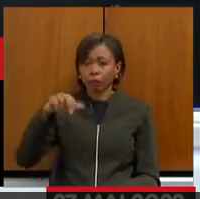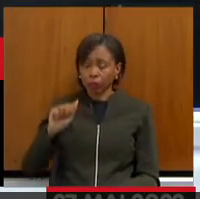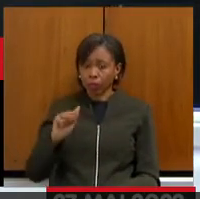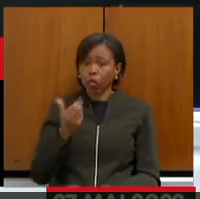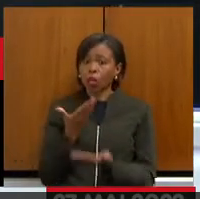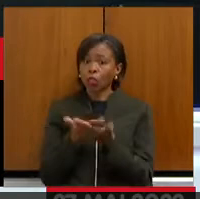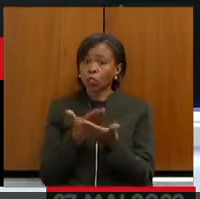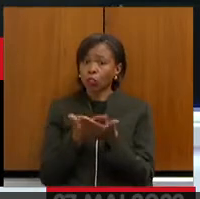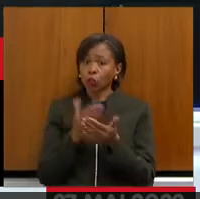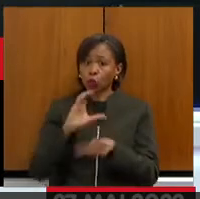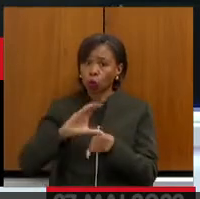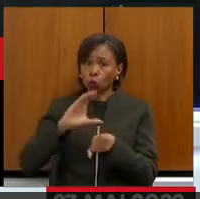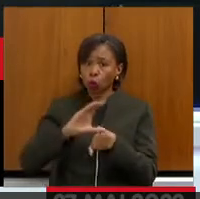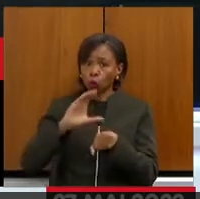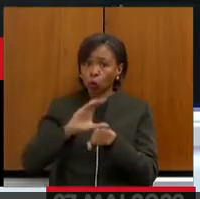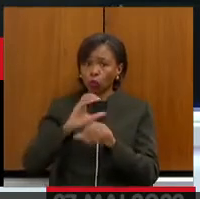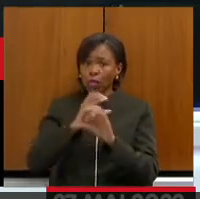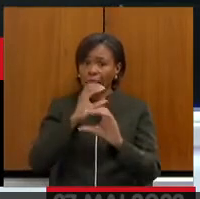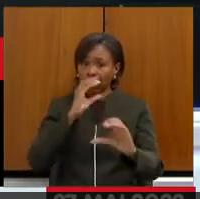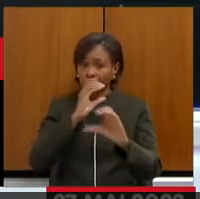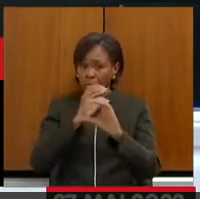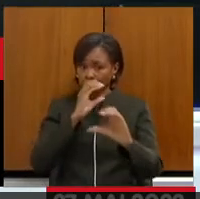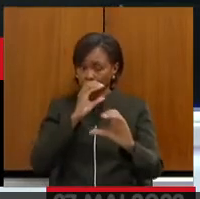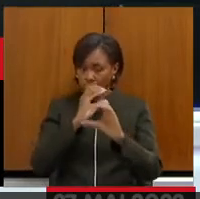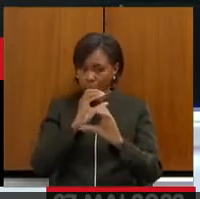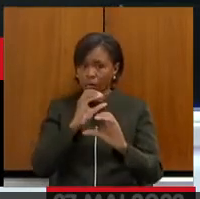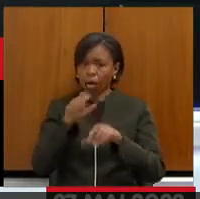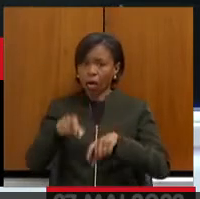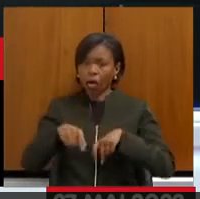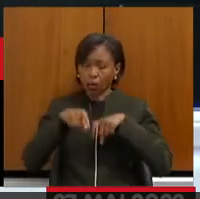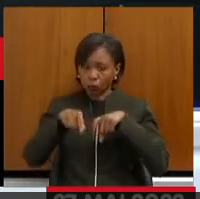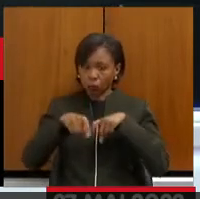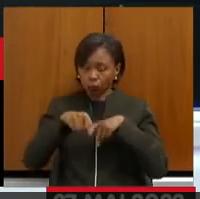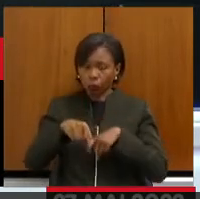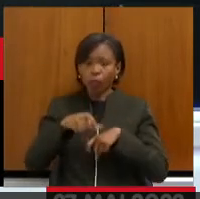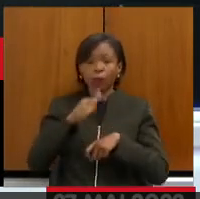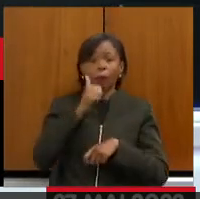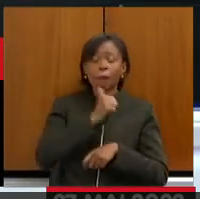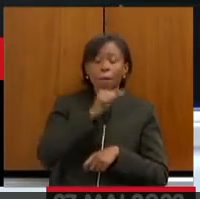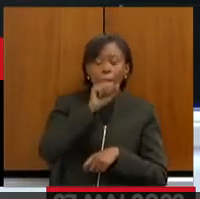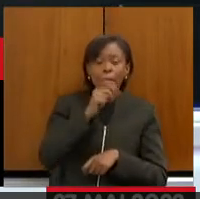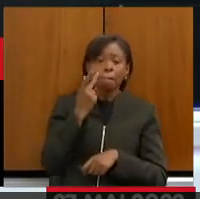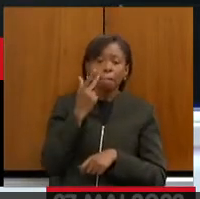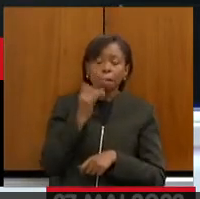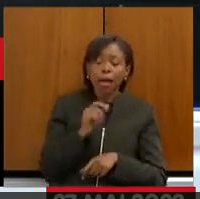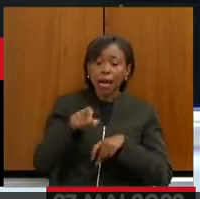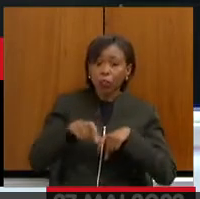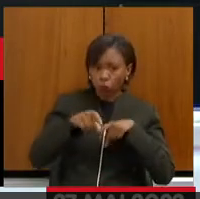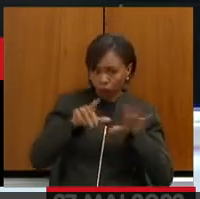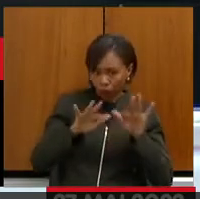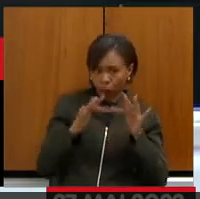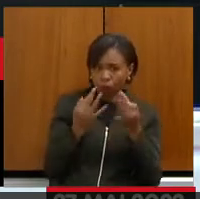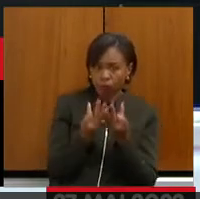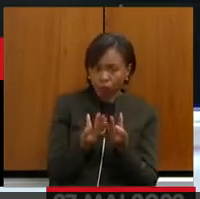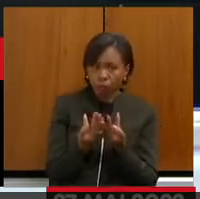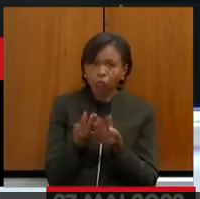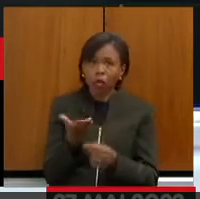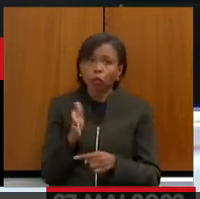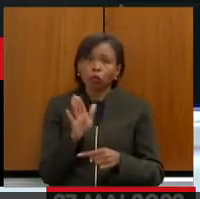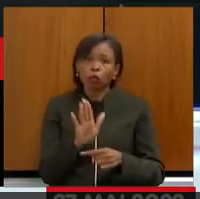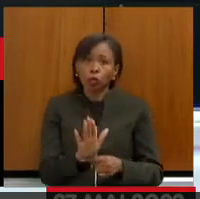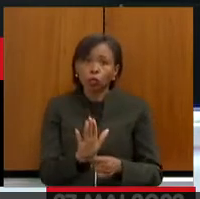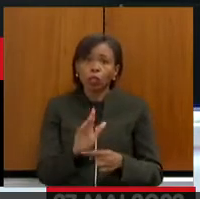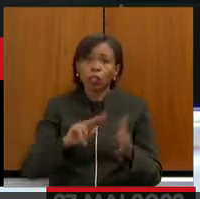do curso de engenharia Agronômica filha de agricultores familiares e colaboradora do Sindicato dos Trabalhadores